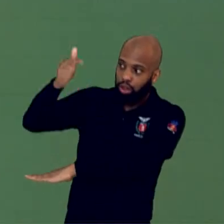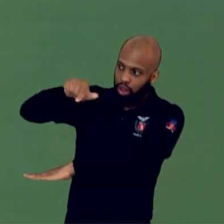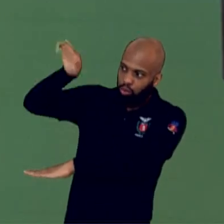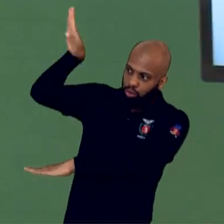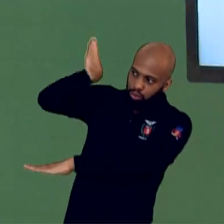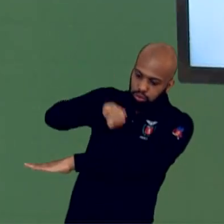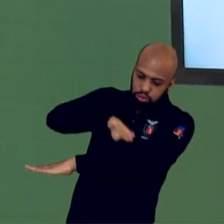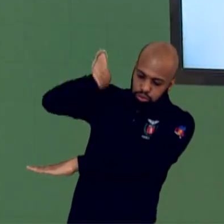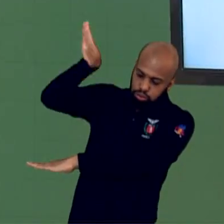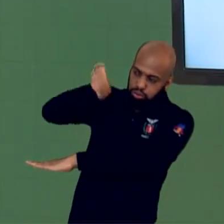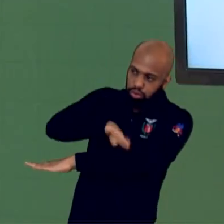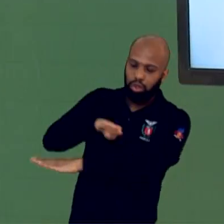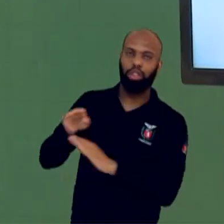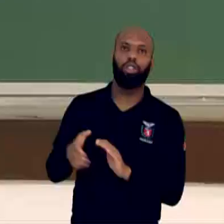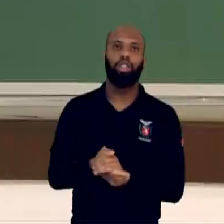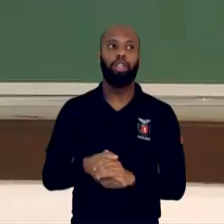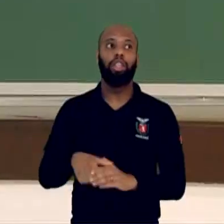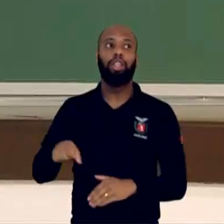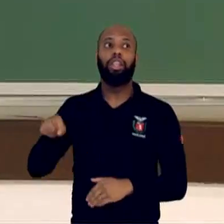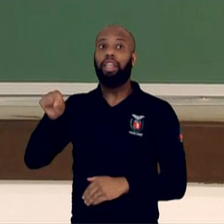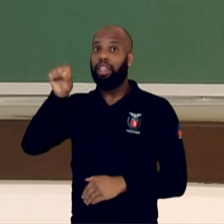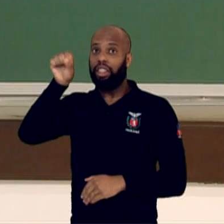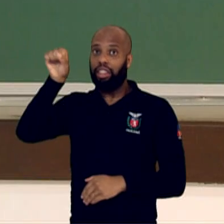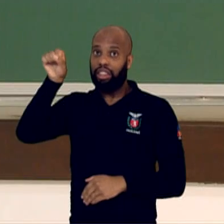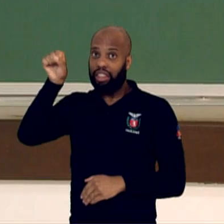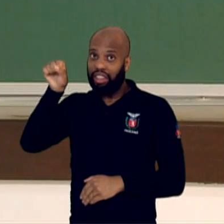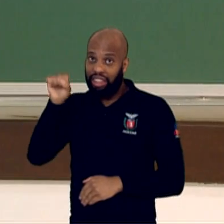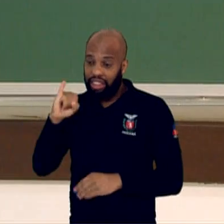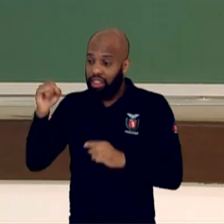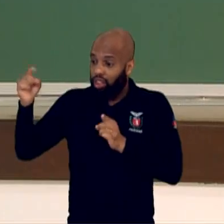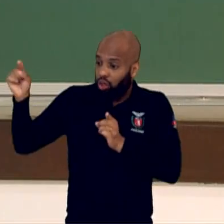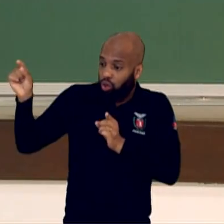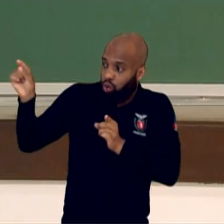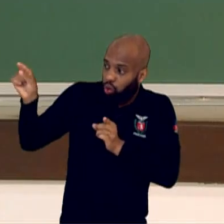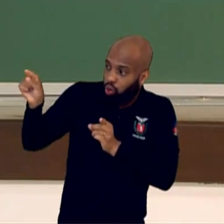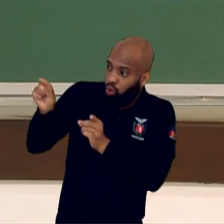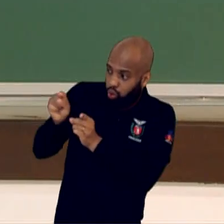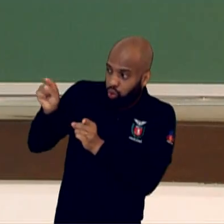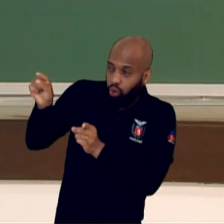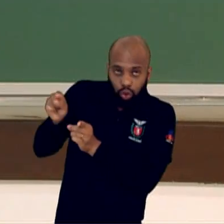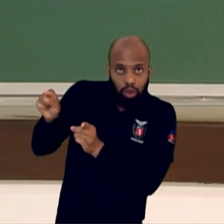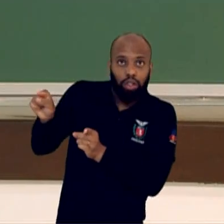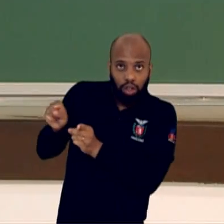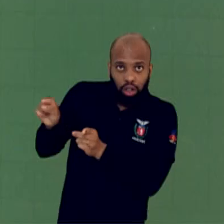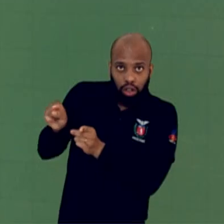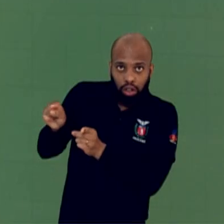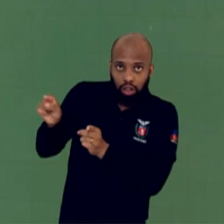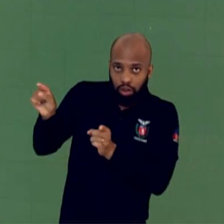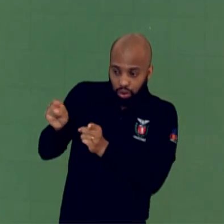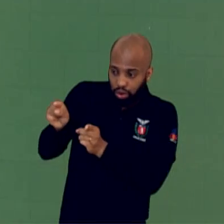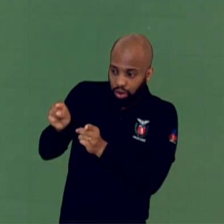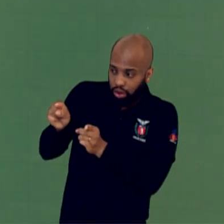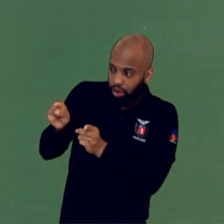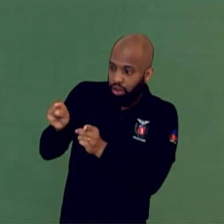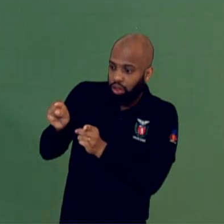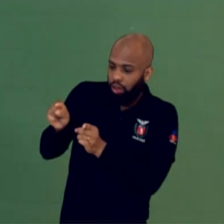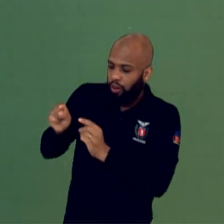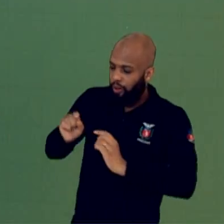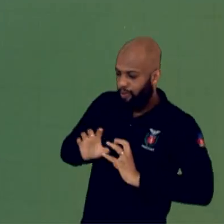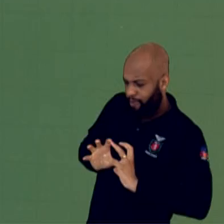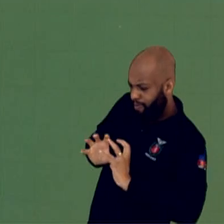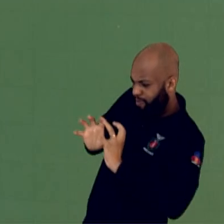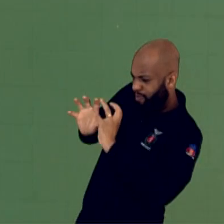vamos pensar ali, ó. Quanto menor o comprimento, então vamos pegar esse que tem comprimento menor, menor será a